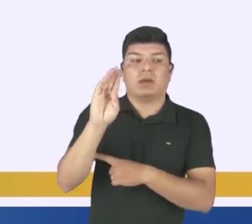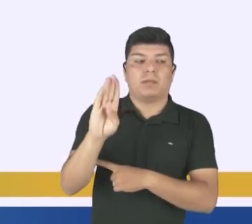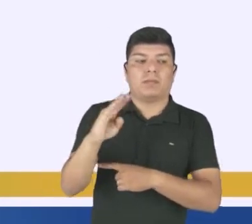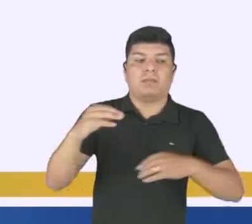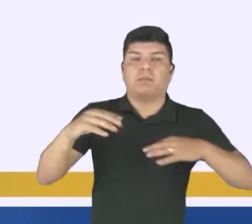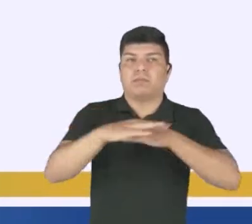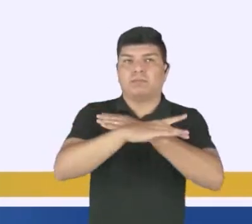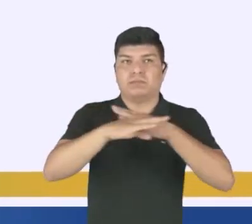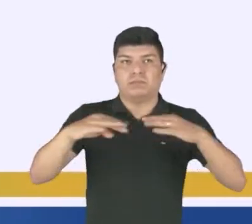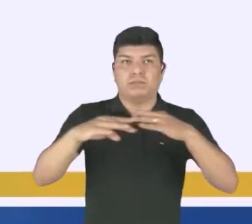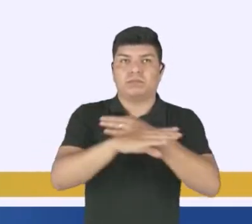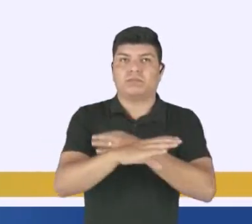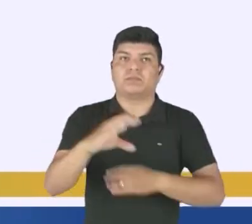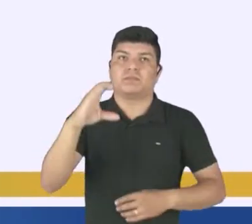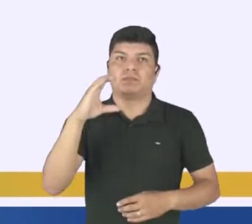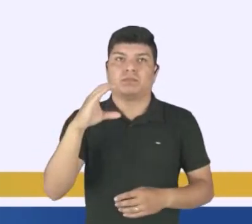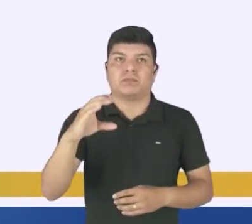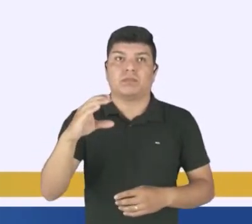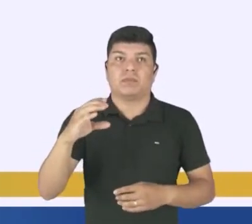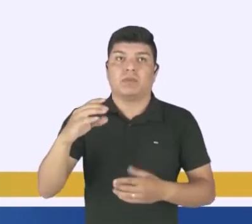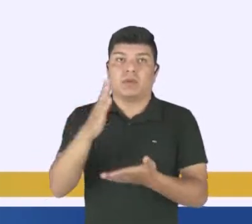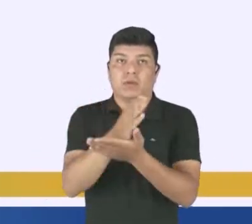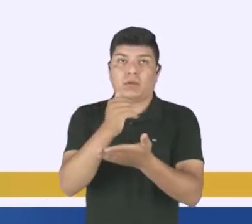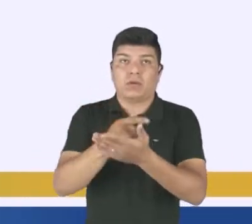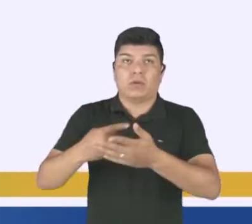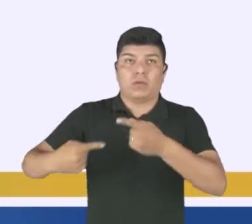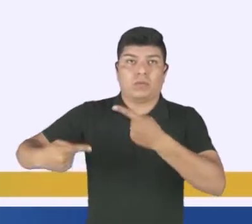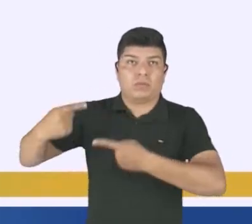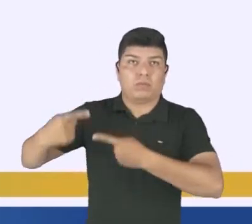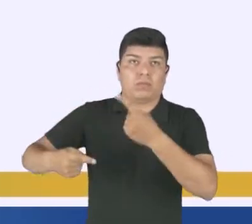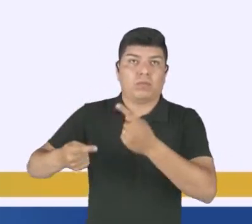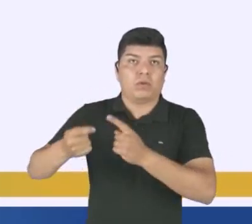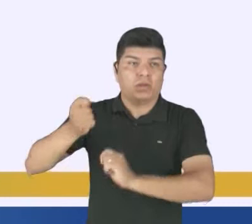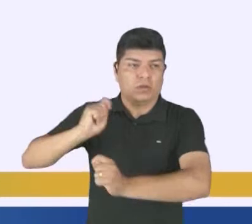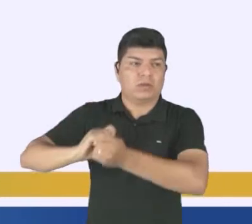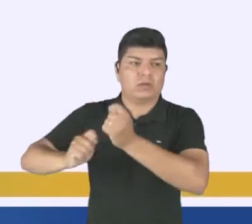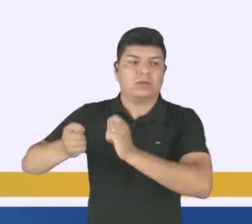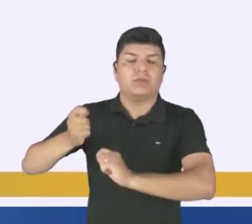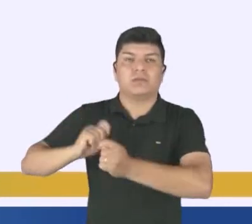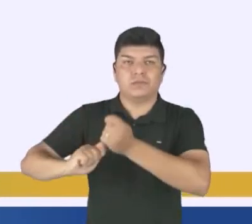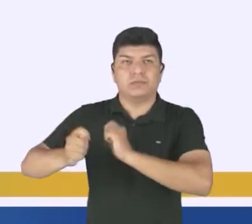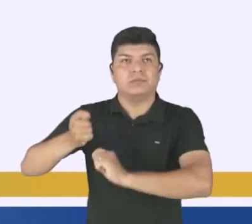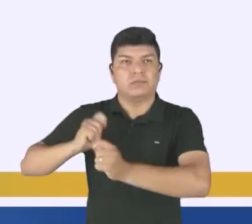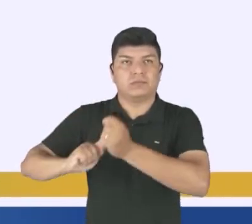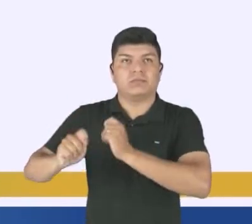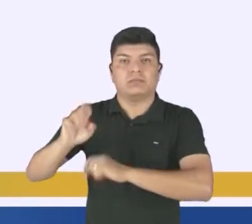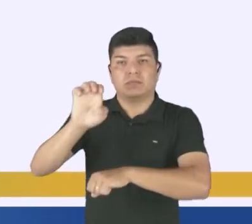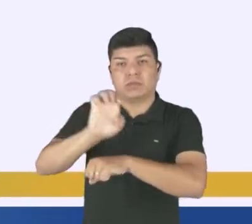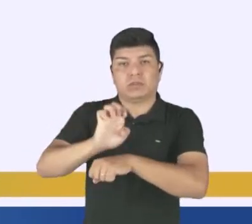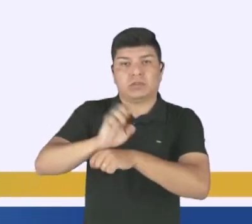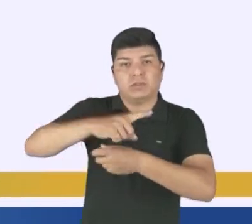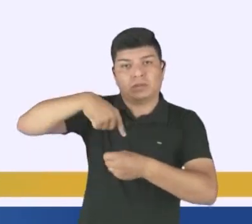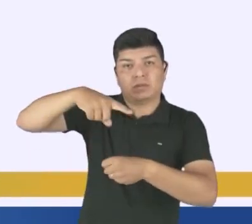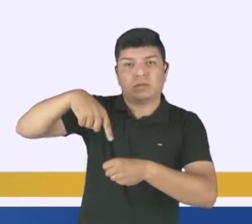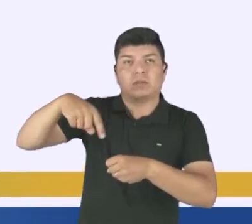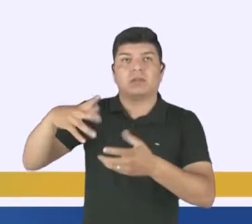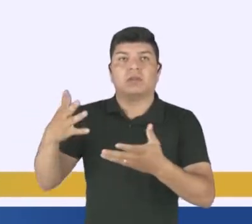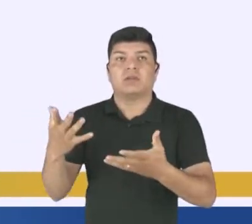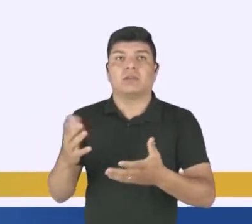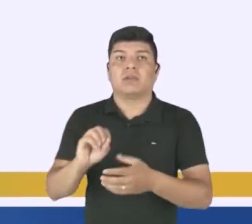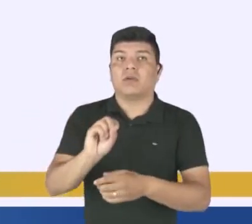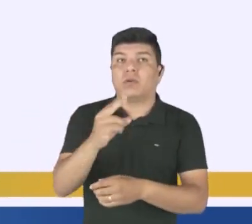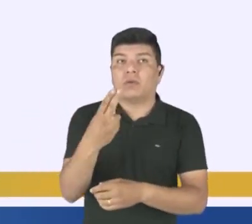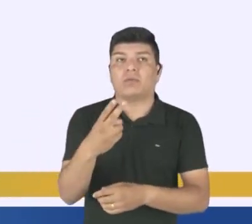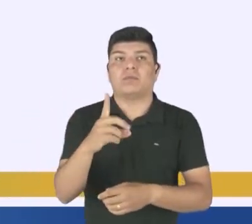urbanização. Letra C, na divisão política administrativa, dividir entre estados, municípios, ou